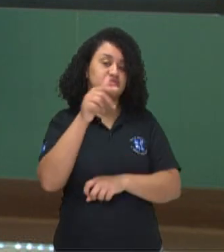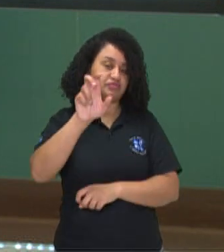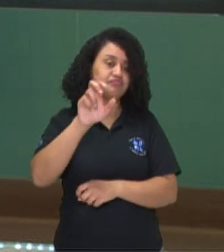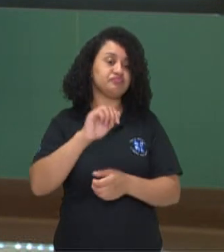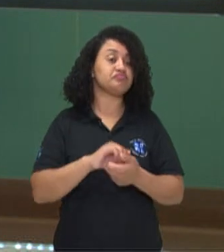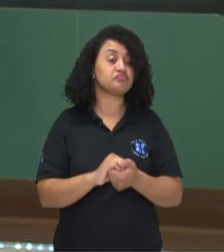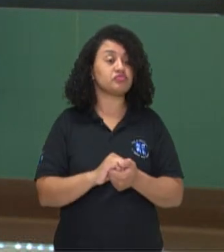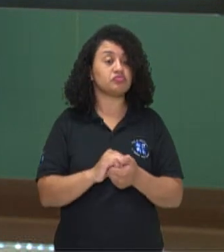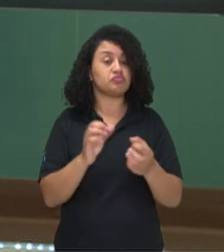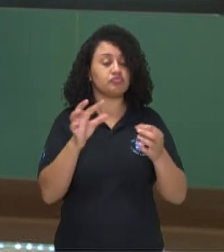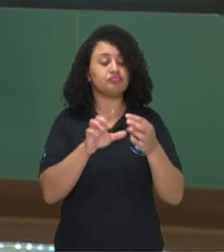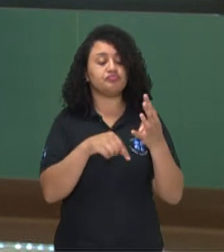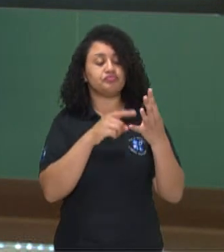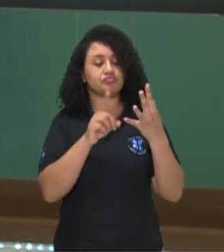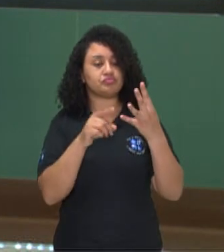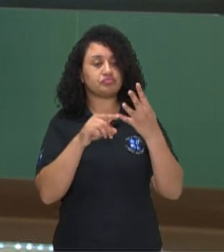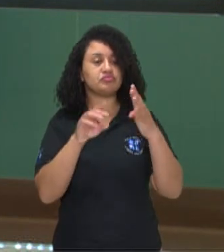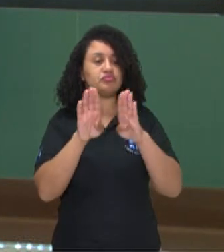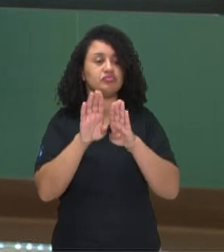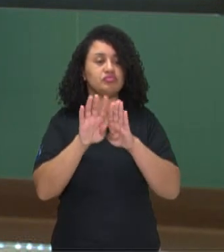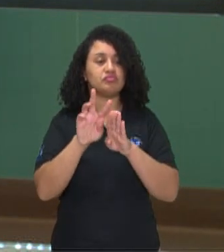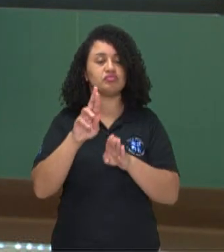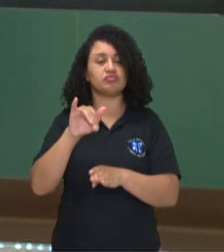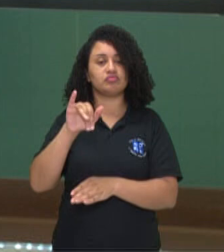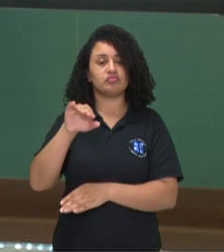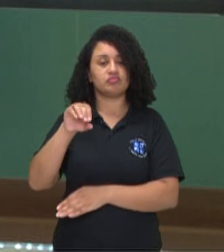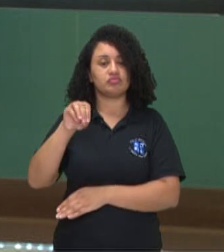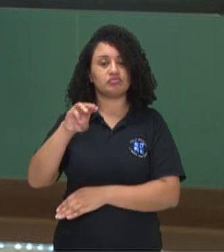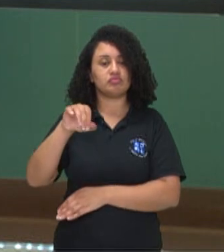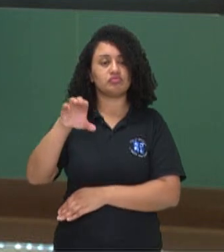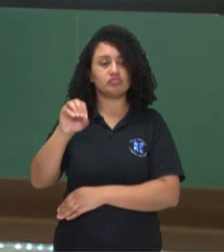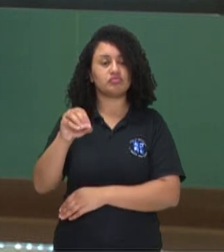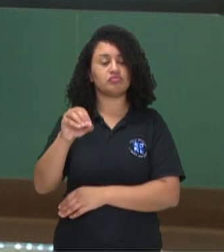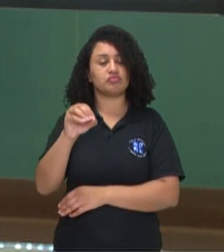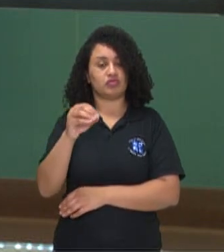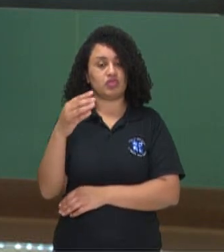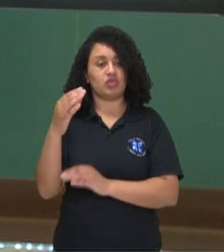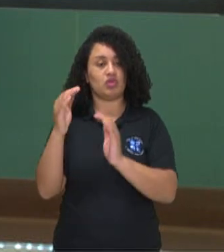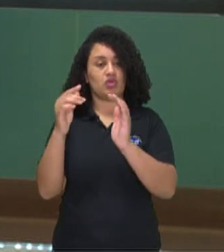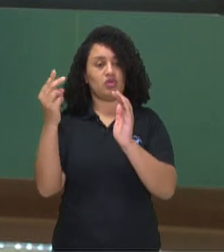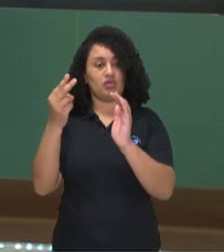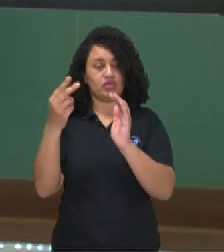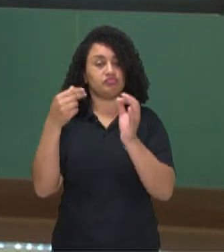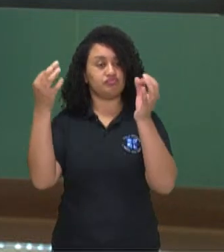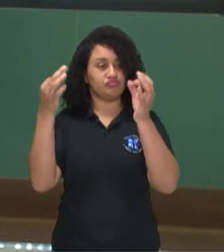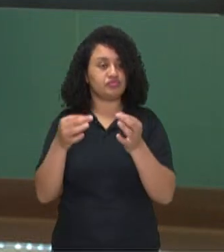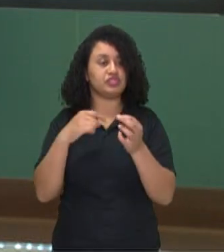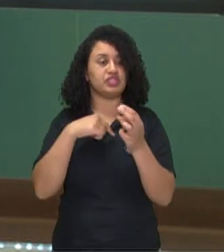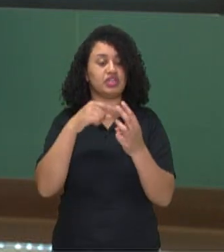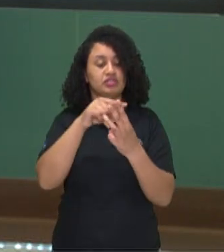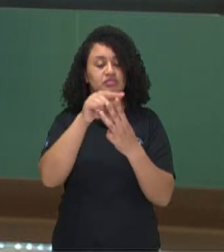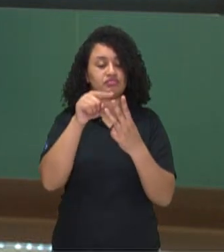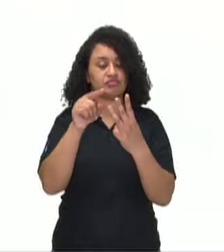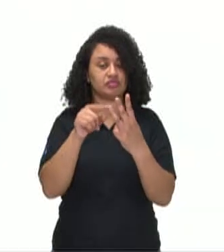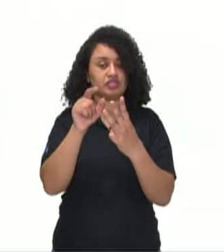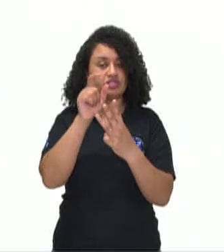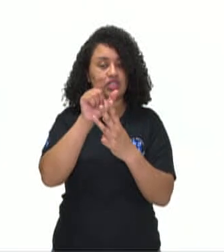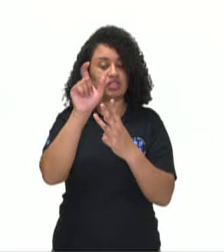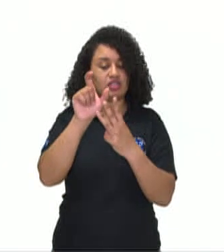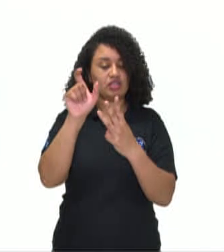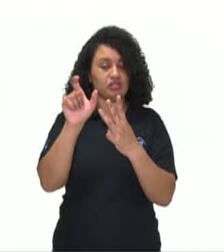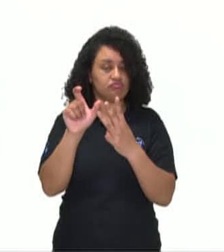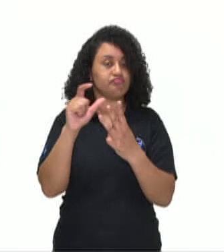nós temos também a fatoração pelo trinômio quadrado perfeito, quando você tem 3 termos, ó, trinômio,